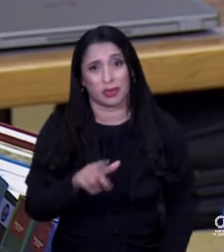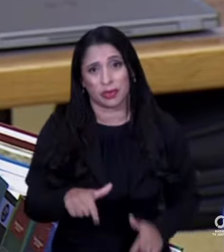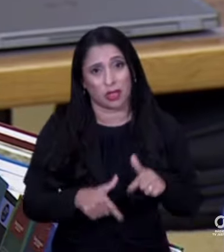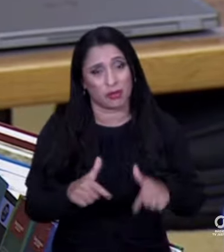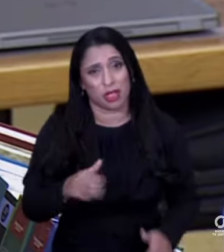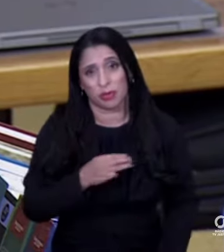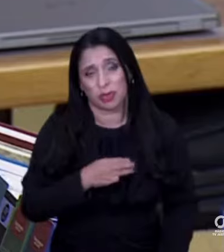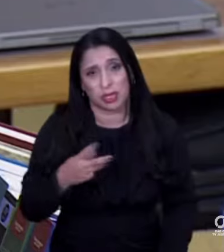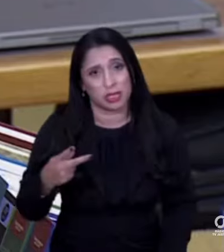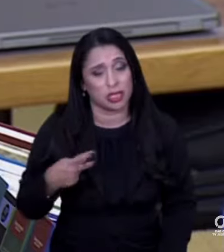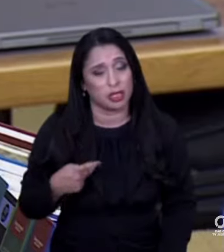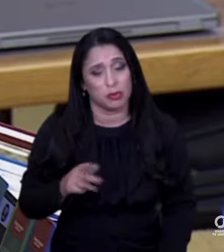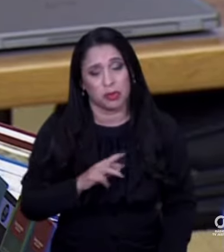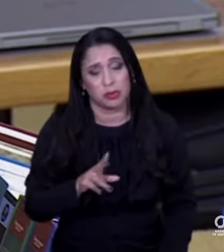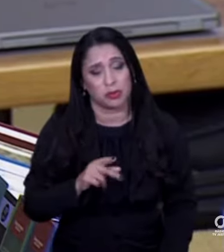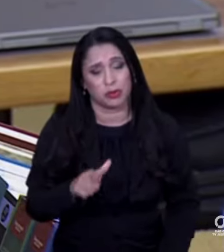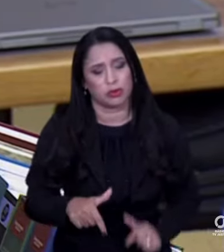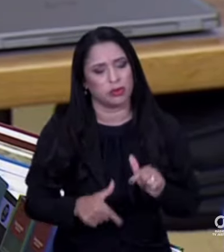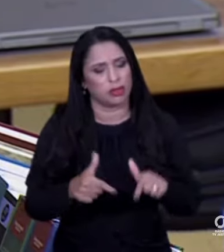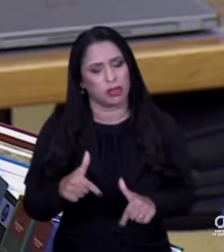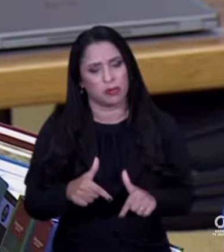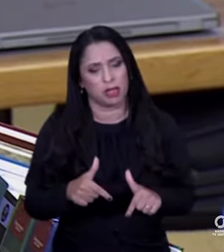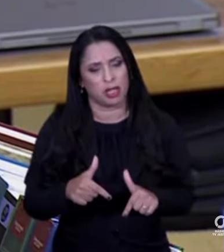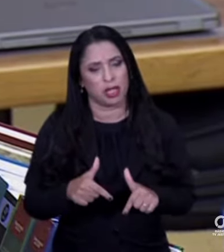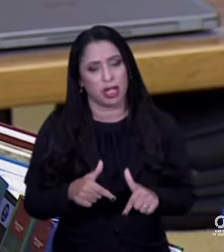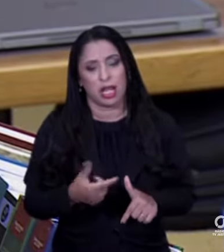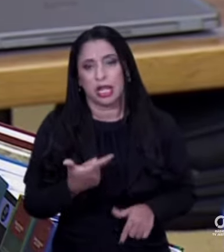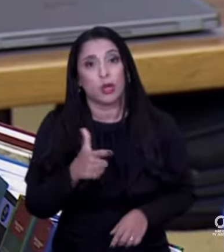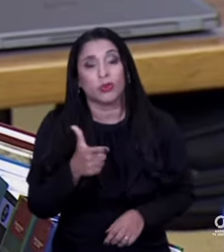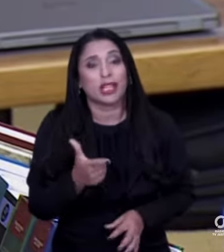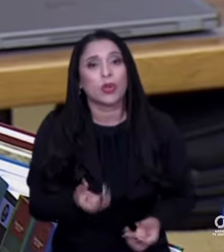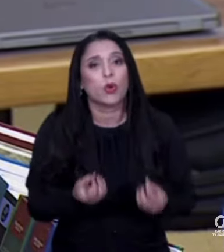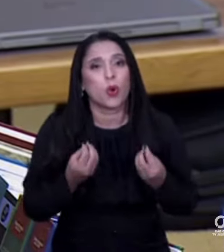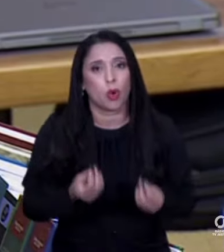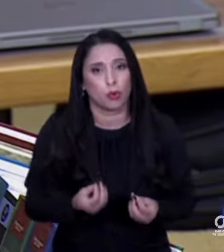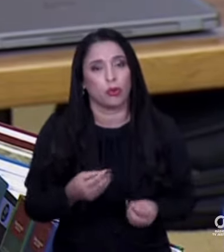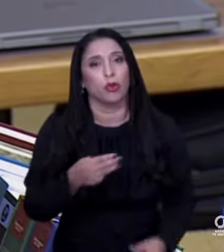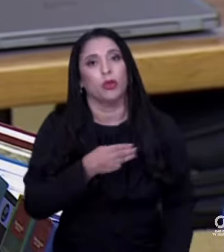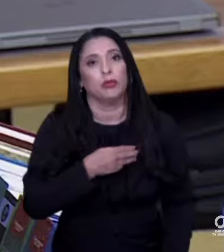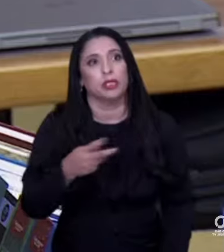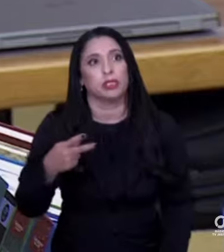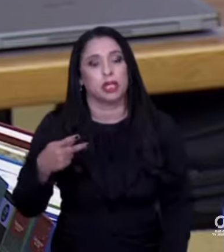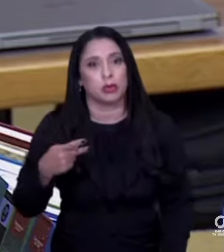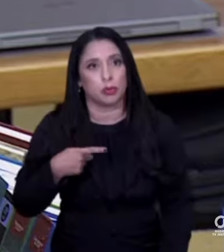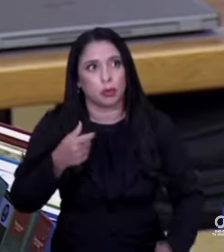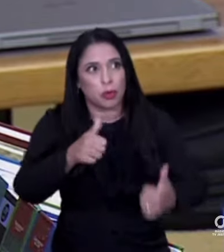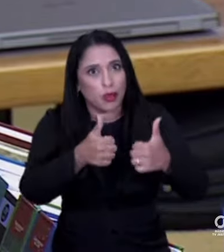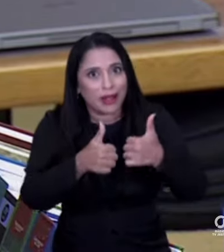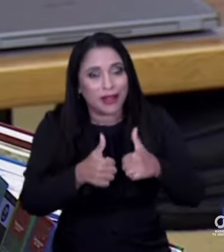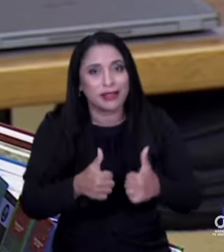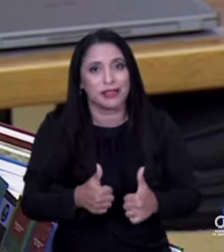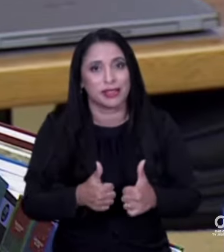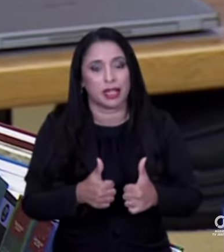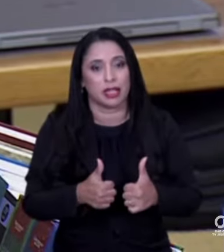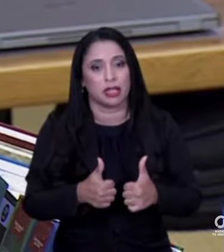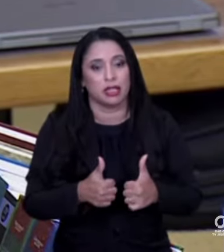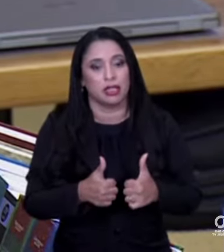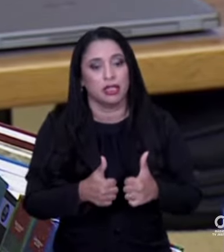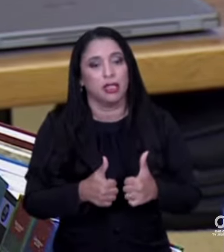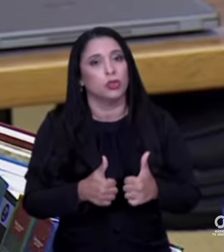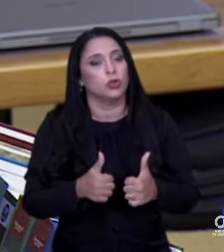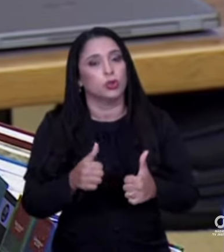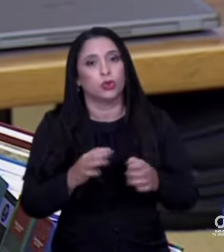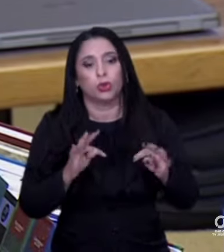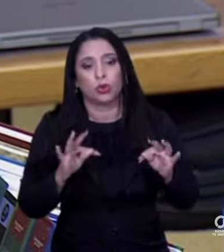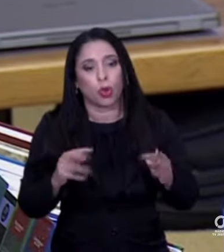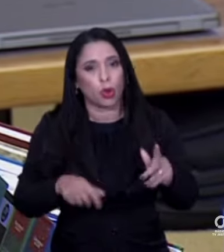Público trabalha. O Ministério Público não tem a menor condição de analisar todos os delitos